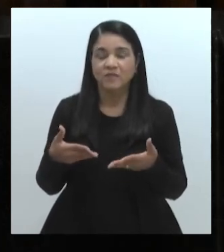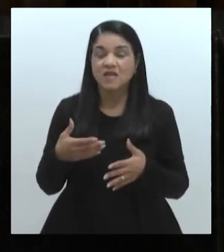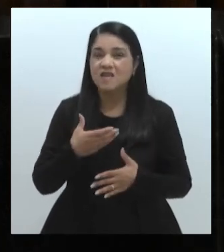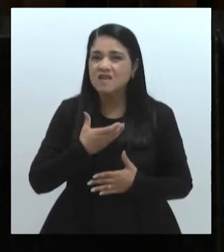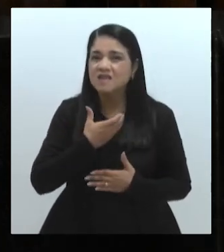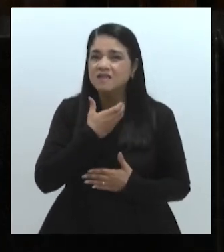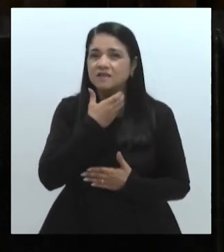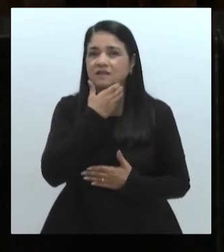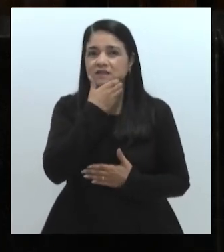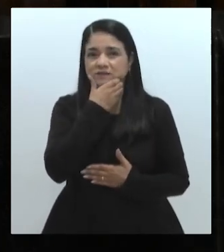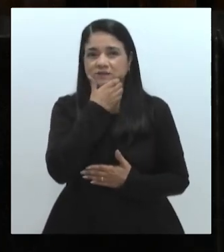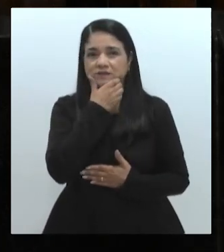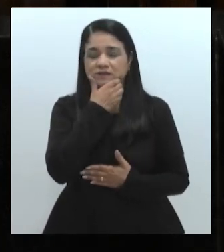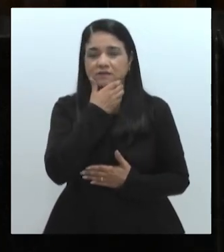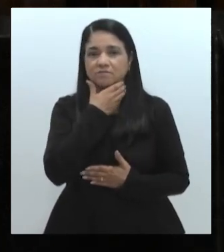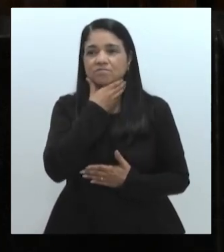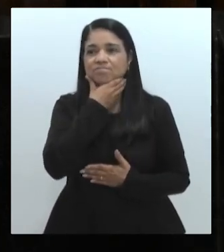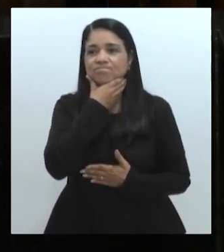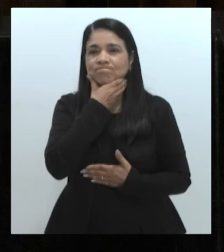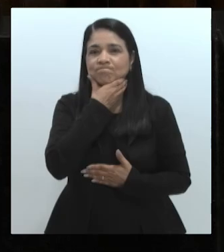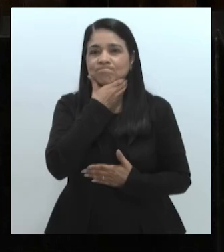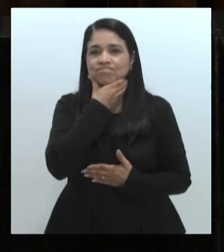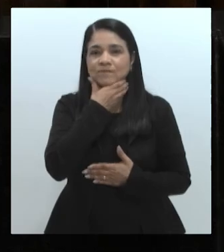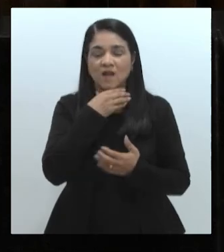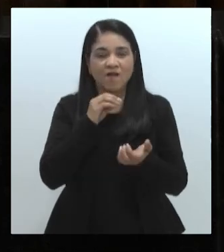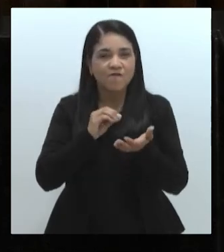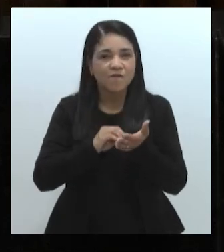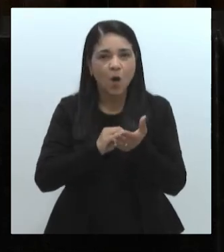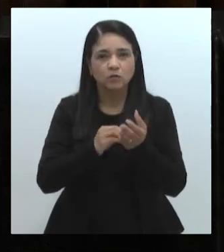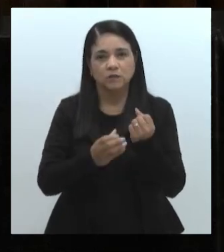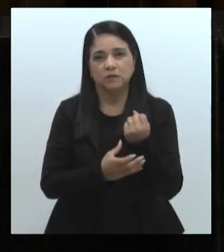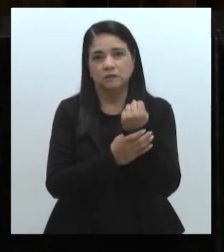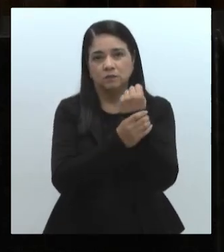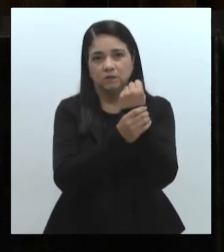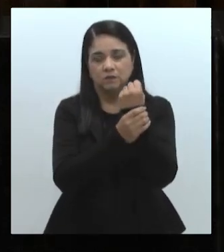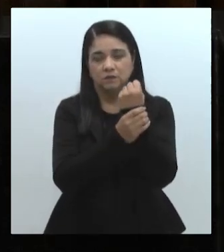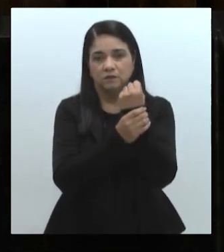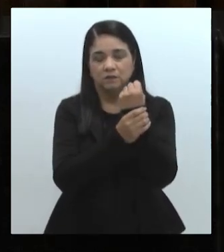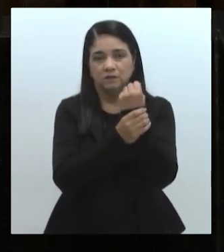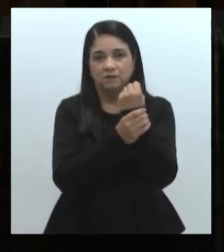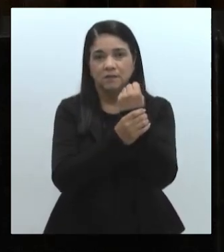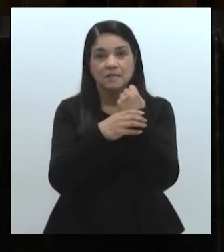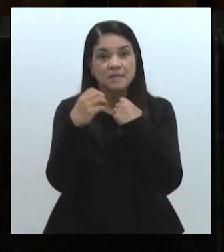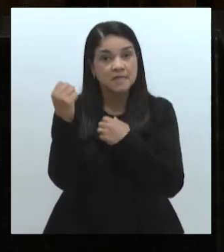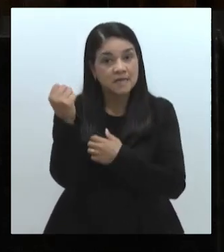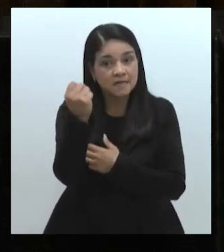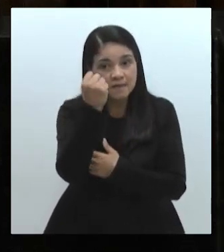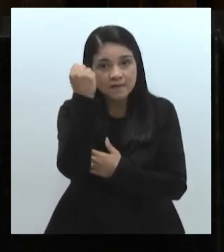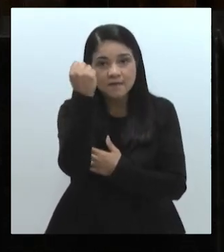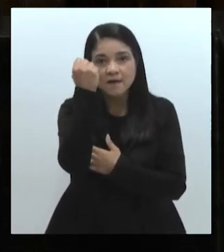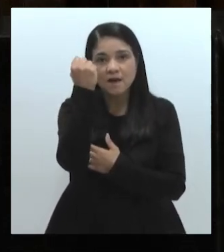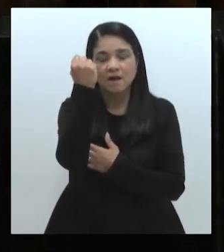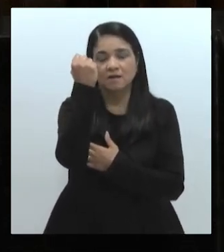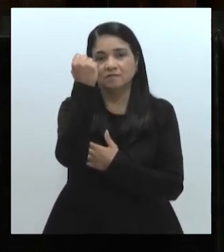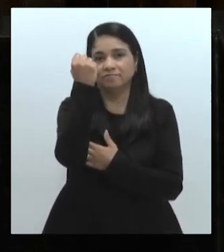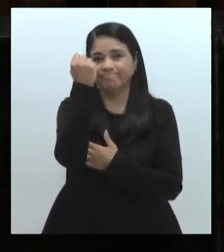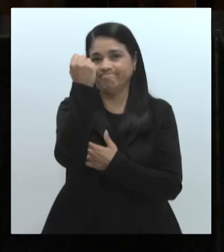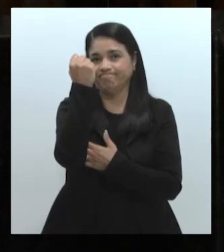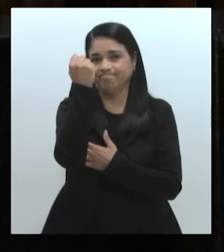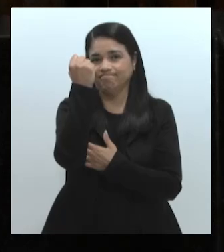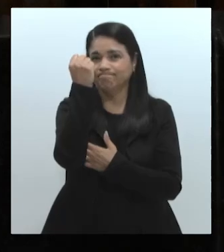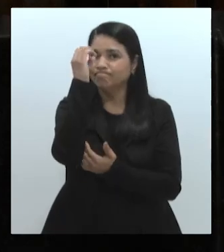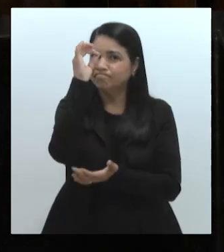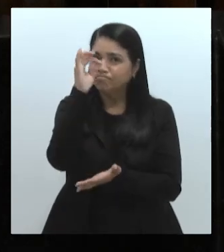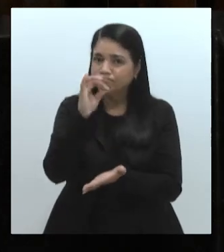crise da insegurança se agravar cada vez mais